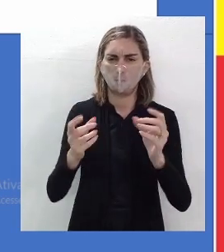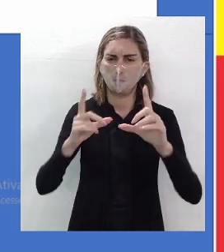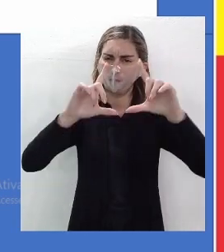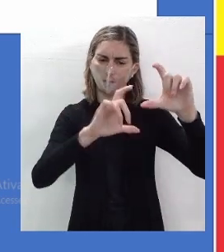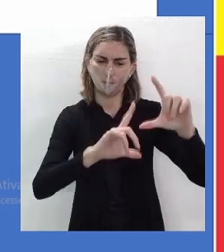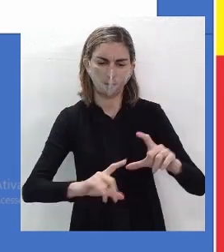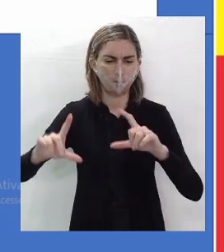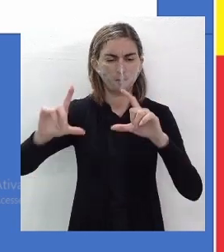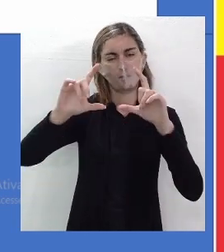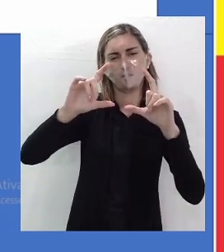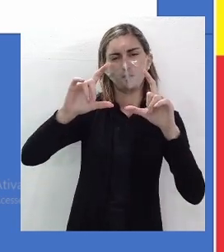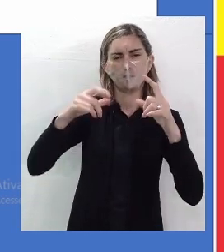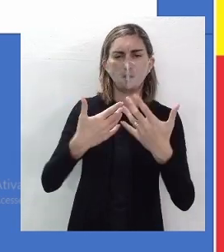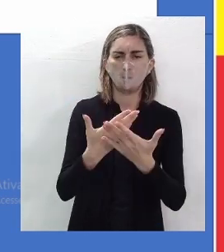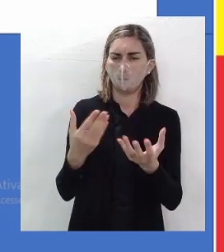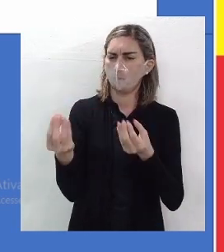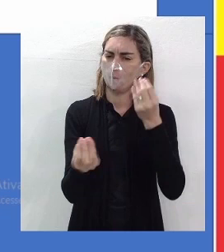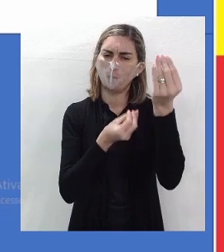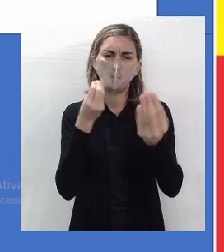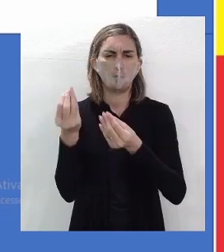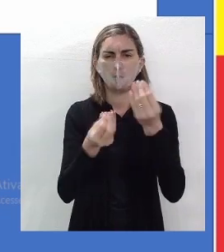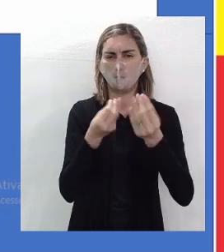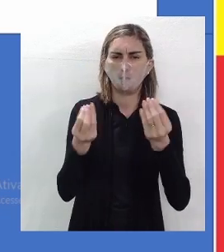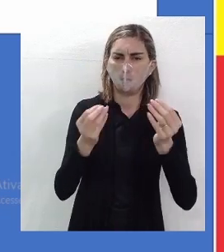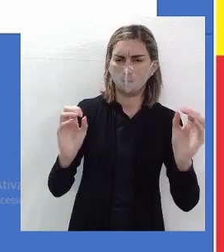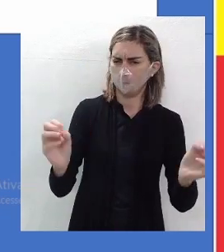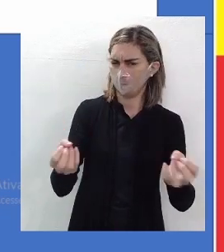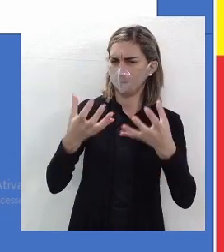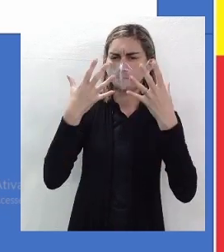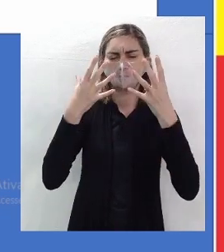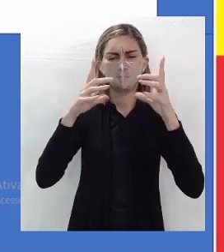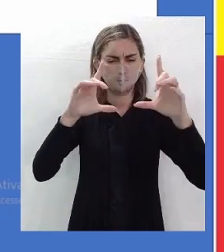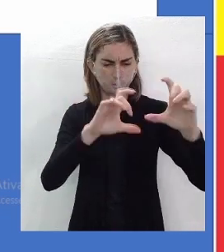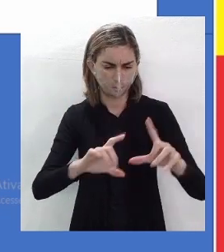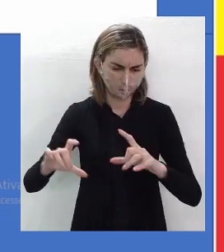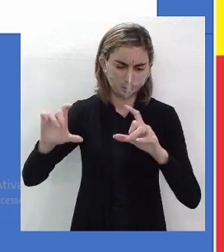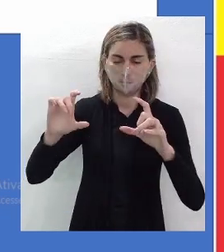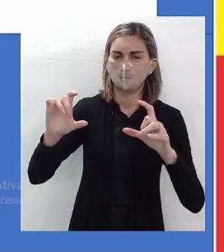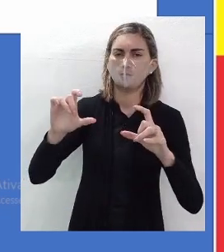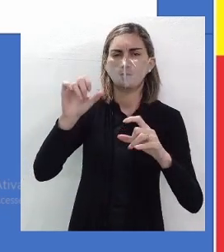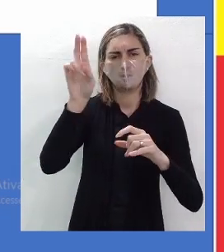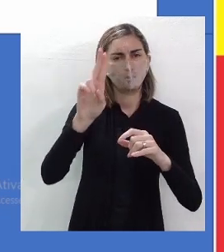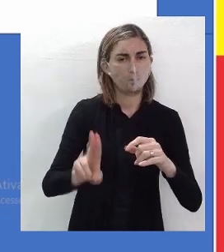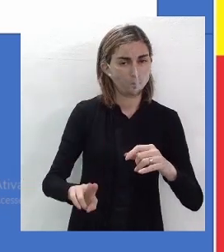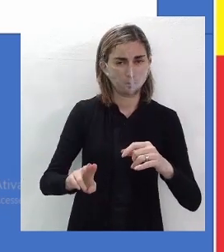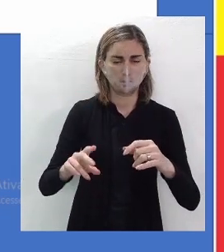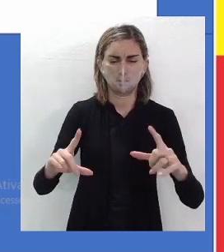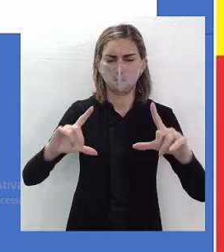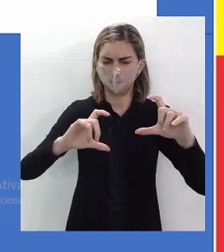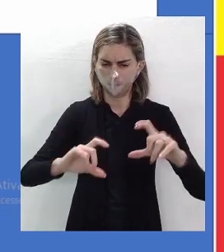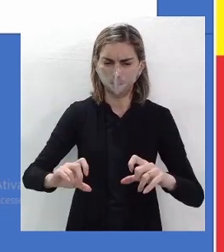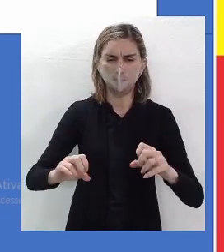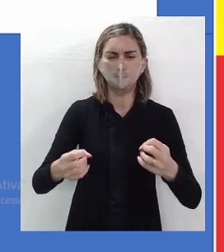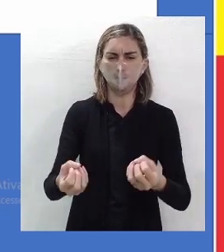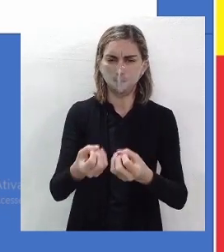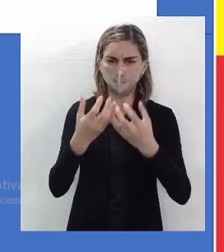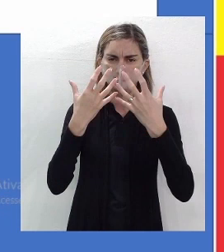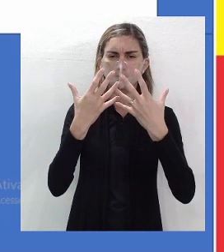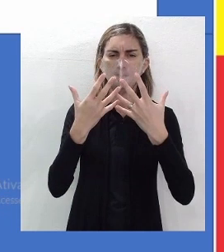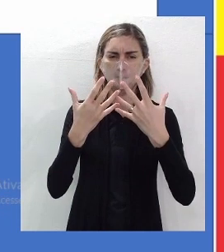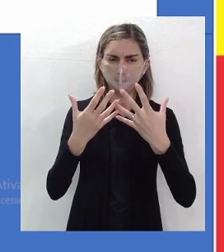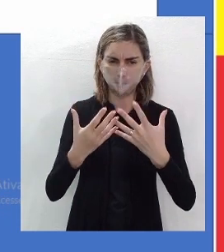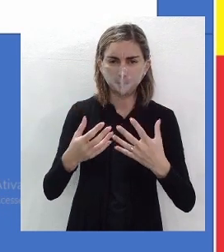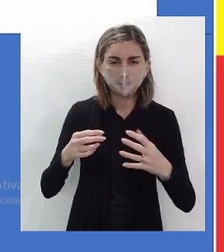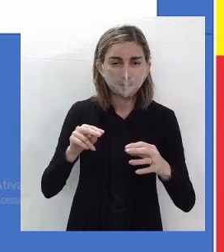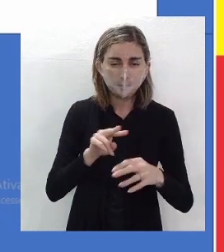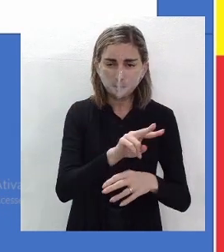imagem. É como se fosse um flash, uma luz que ilumina o instante que